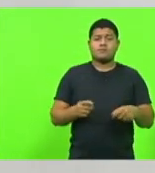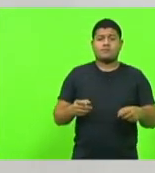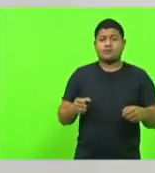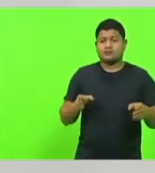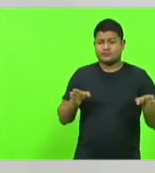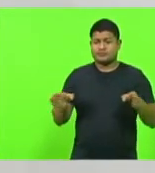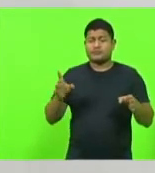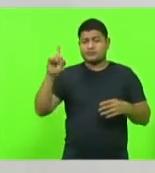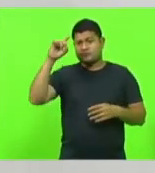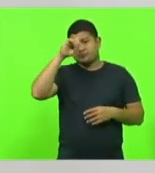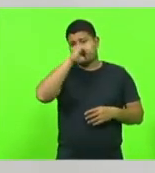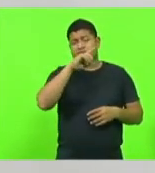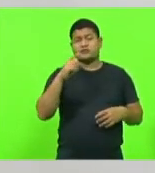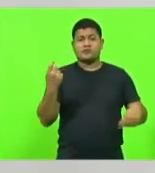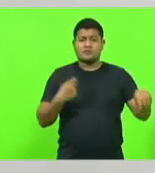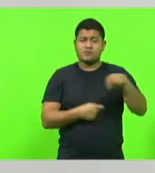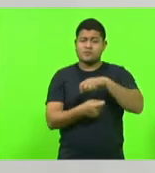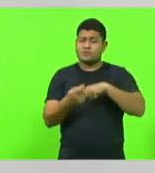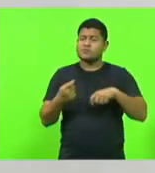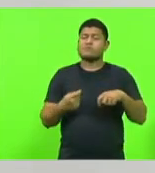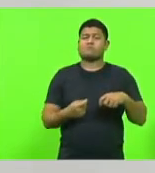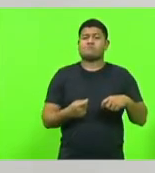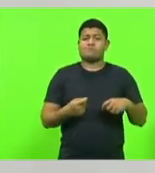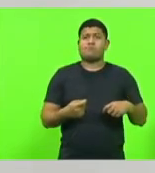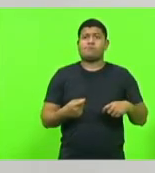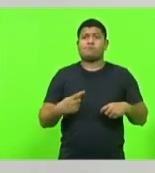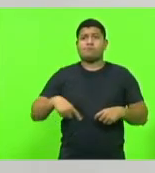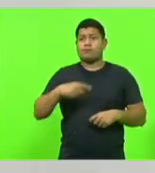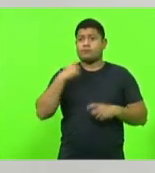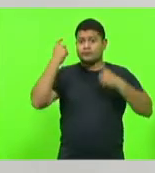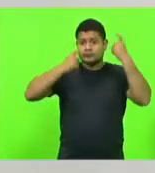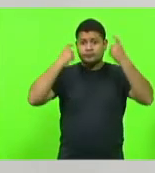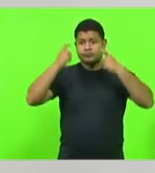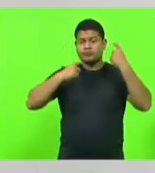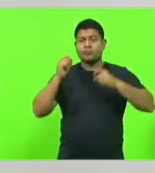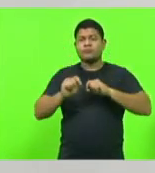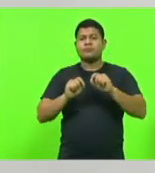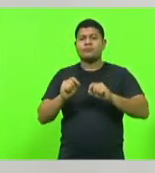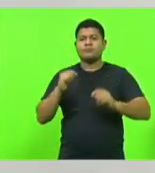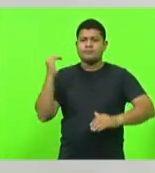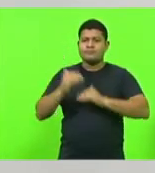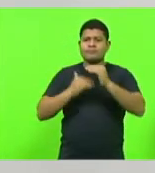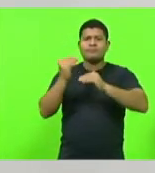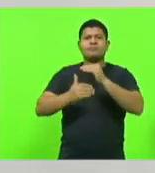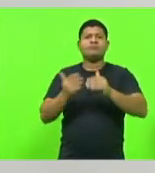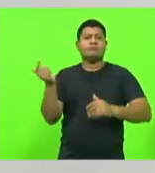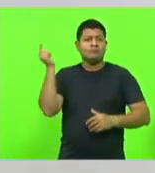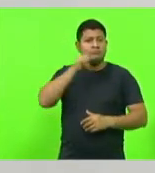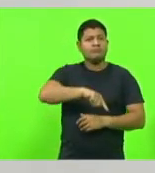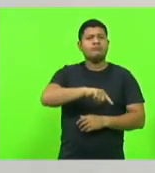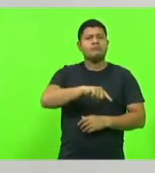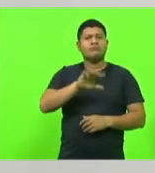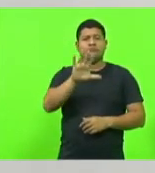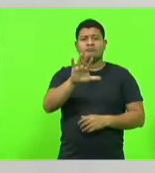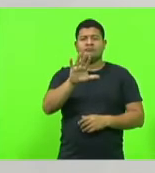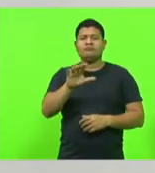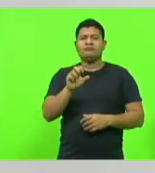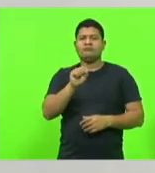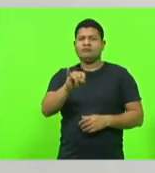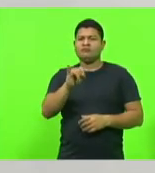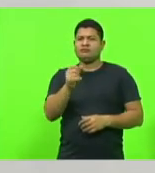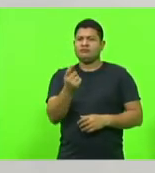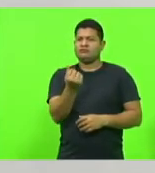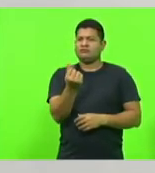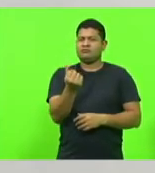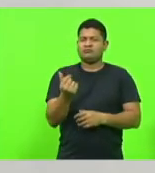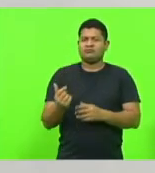nossa economia, momento em que nós deveríamos estar nos preocupando com a recuperação. Mas, se esse dinheiro for canalizado para